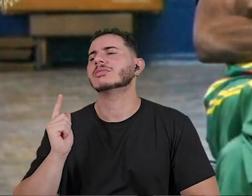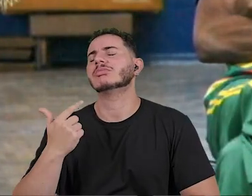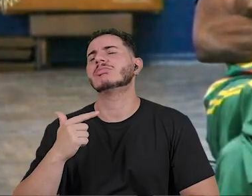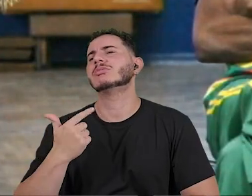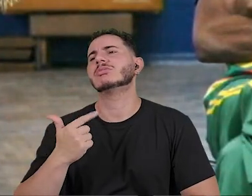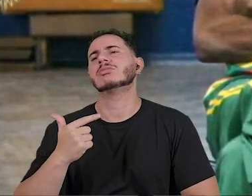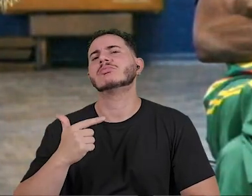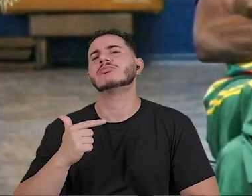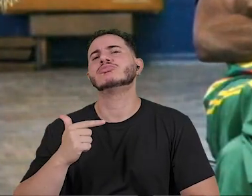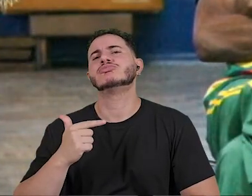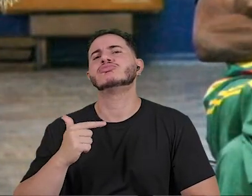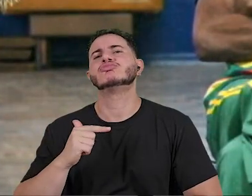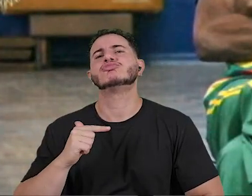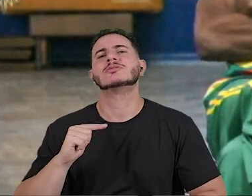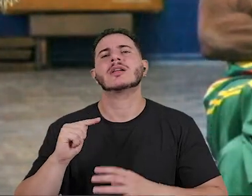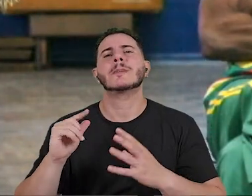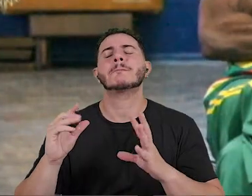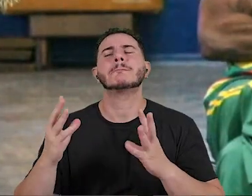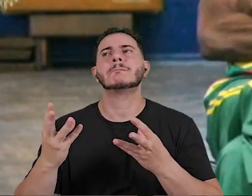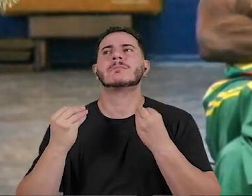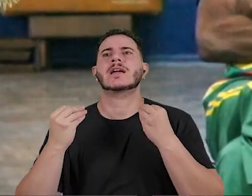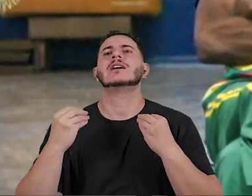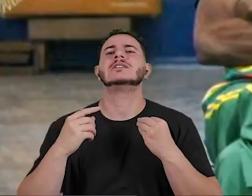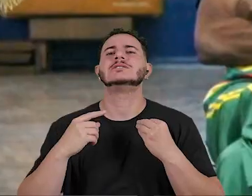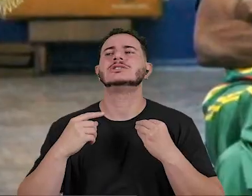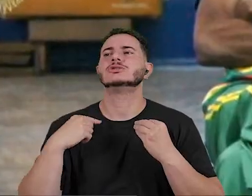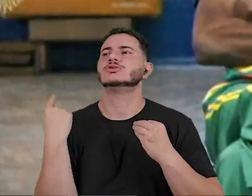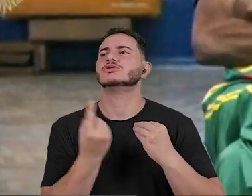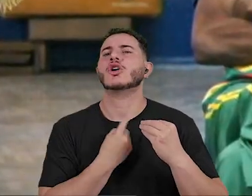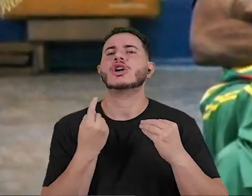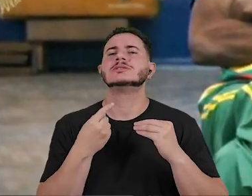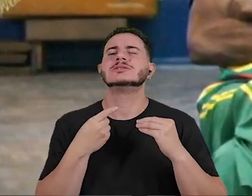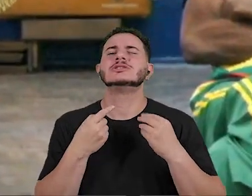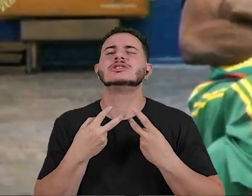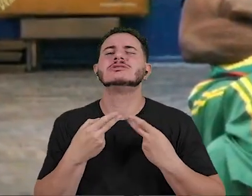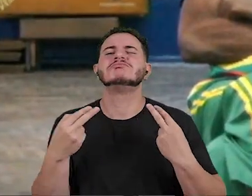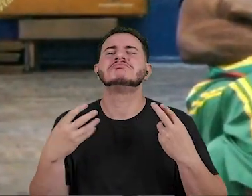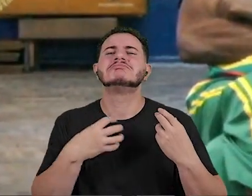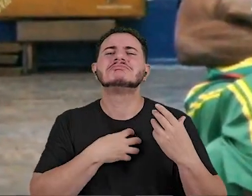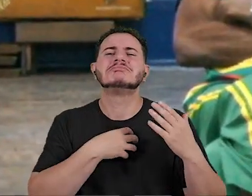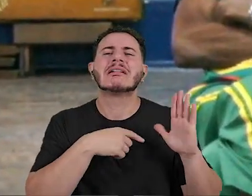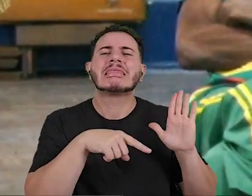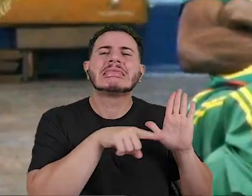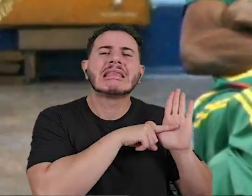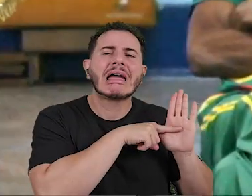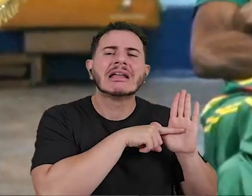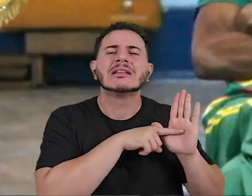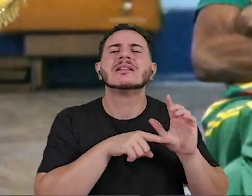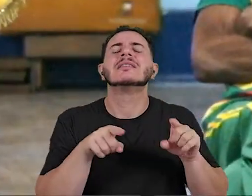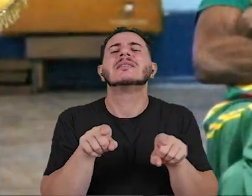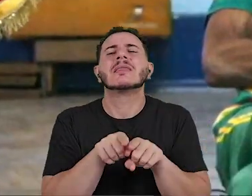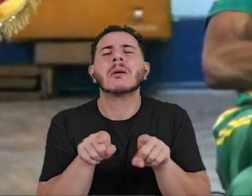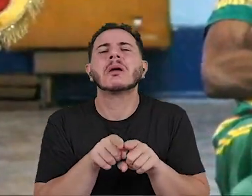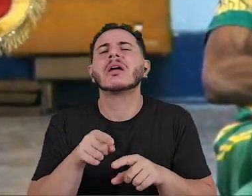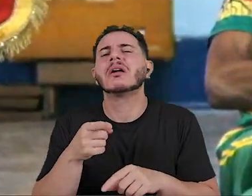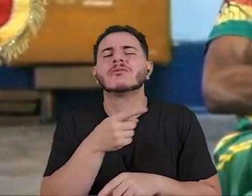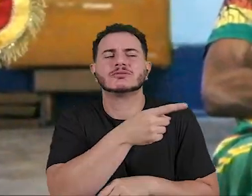negativa. Eu acho que não tem machucado nenhum. Eu acho que é momento, né? Eu vou